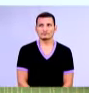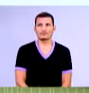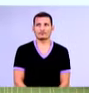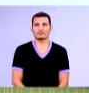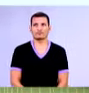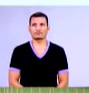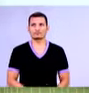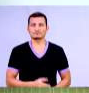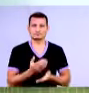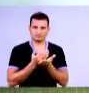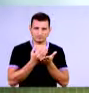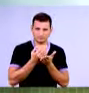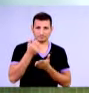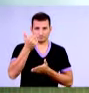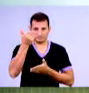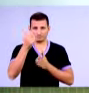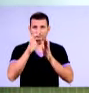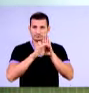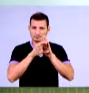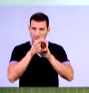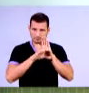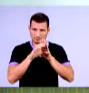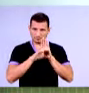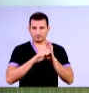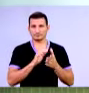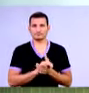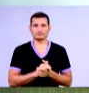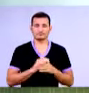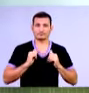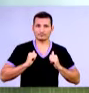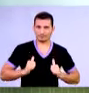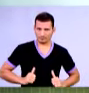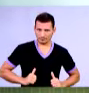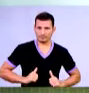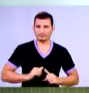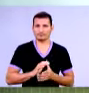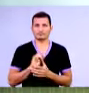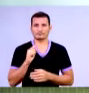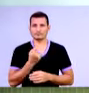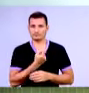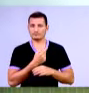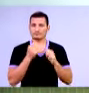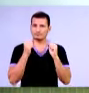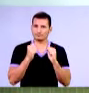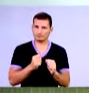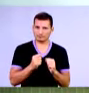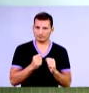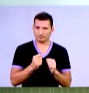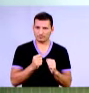Vamos começar com o primeiro conceito de multimídia, né, um conceito acadêmico, para que nós possamos